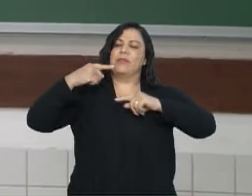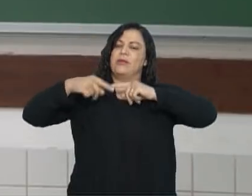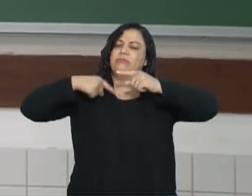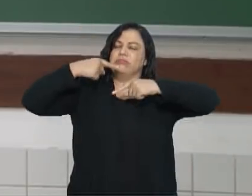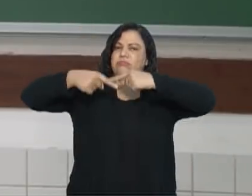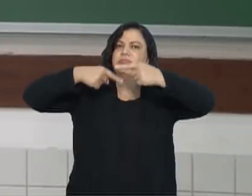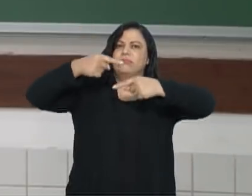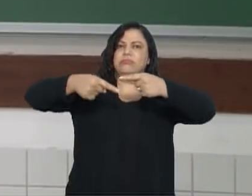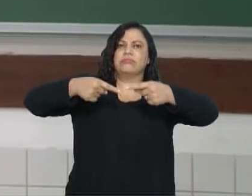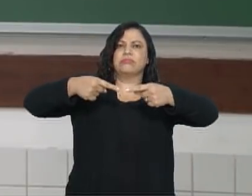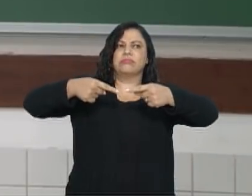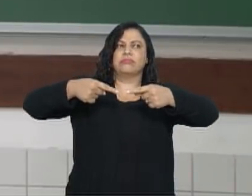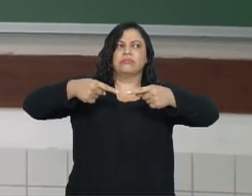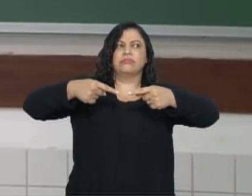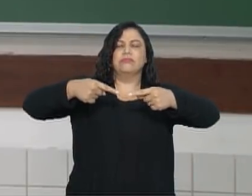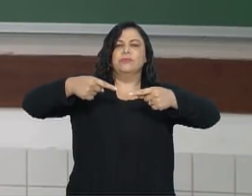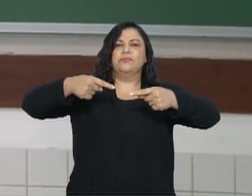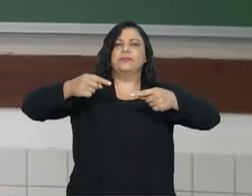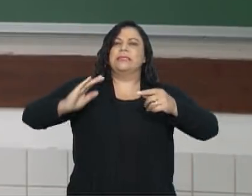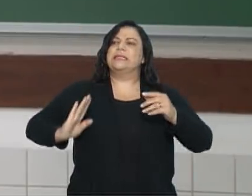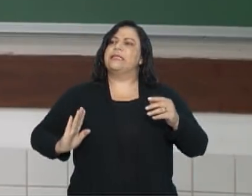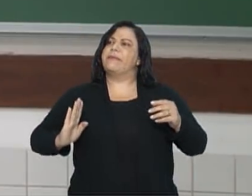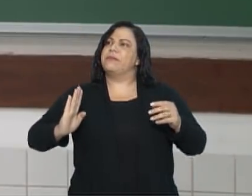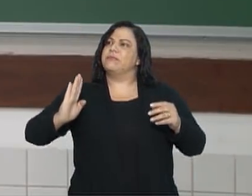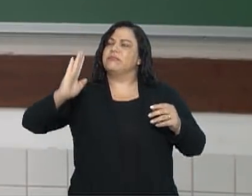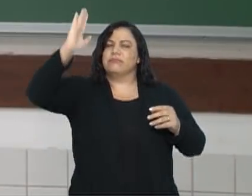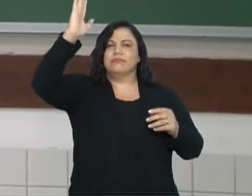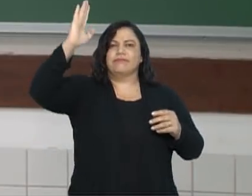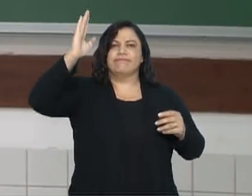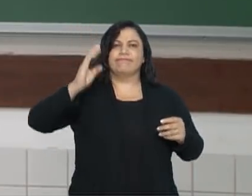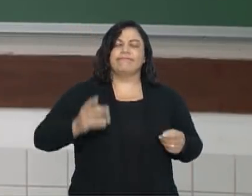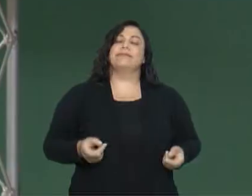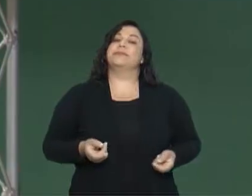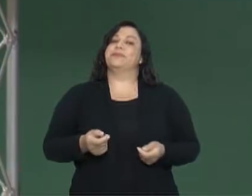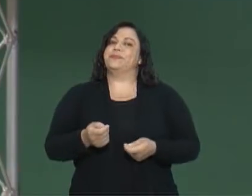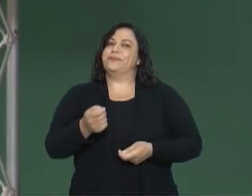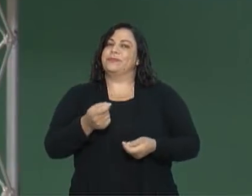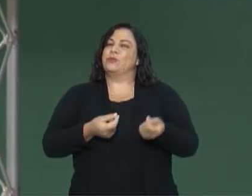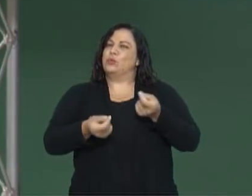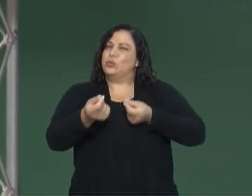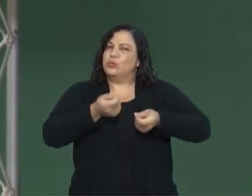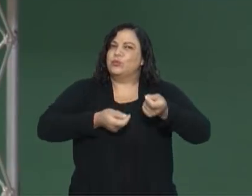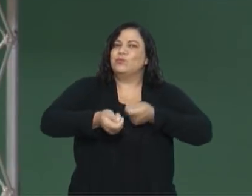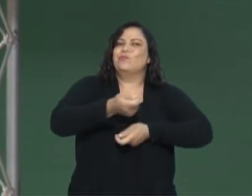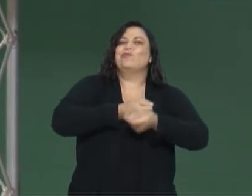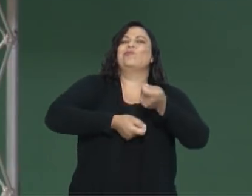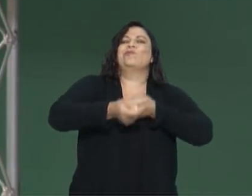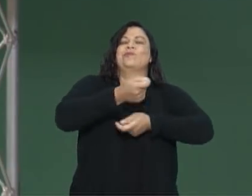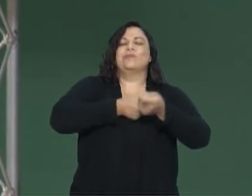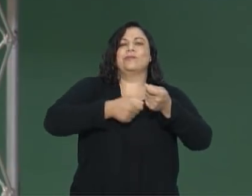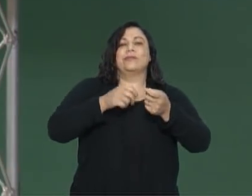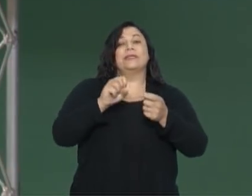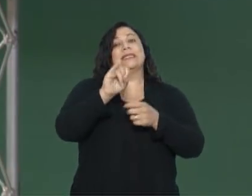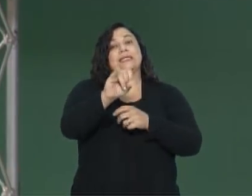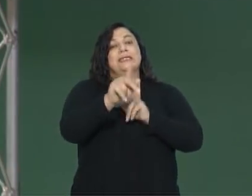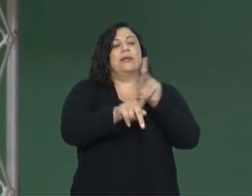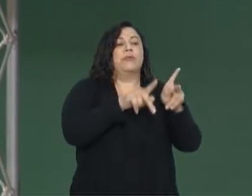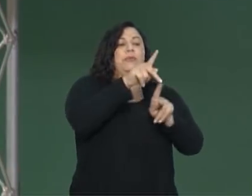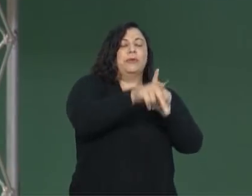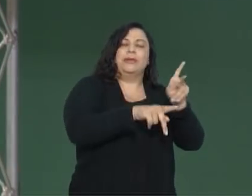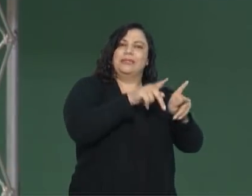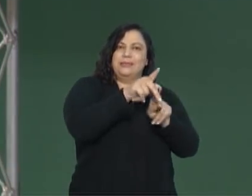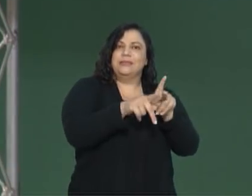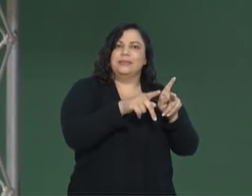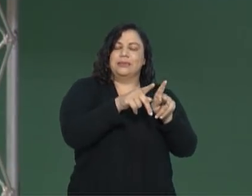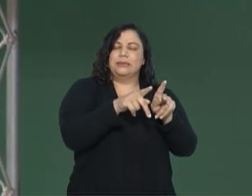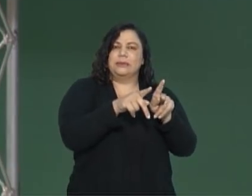consecutivo, linear da sua renda per capita. Se a população ganha mais, a população